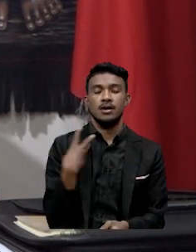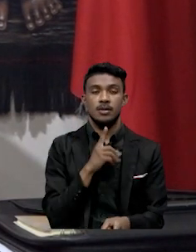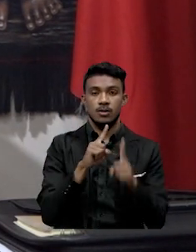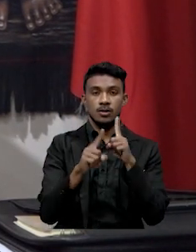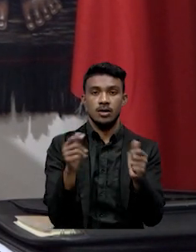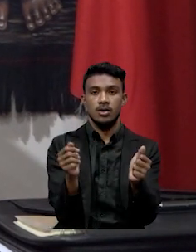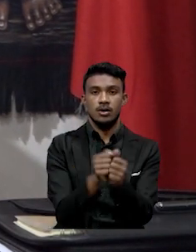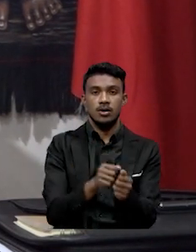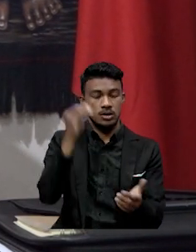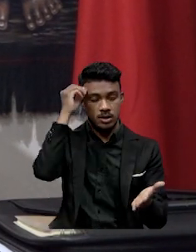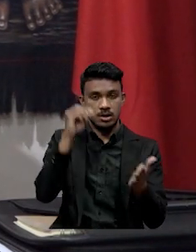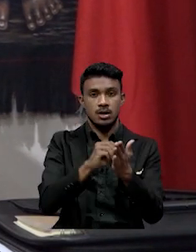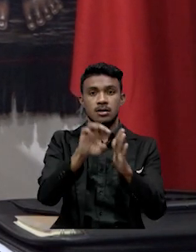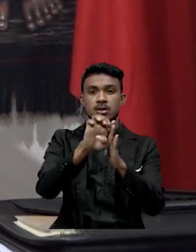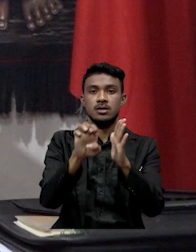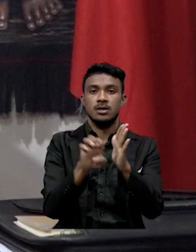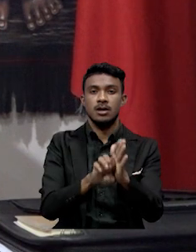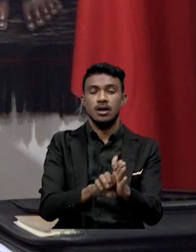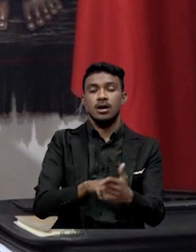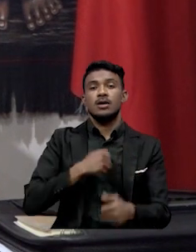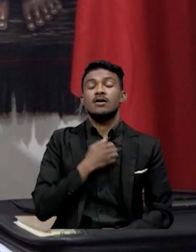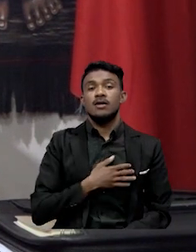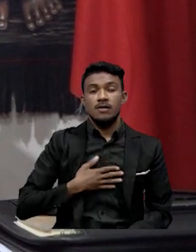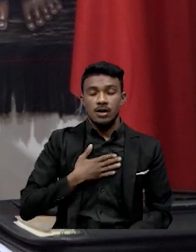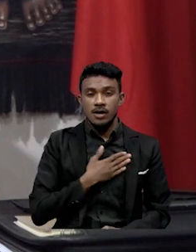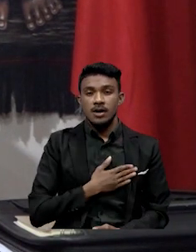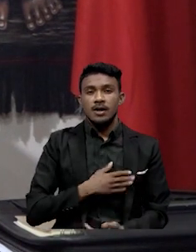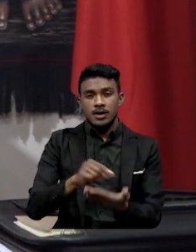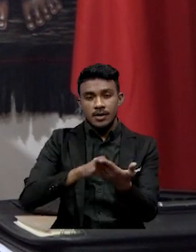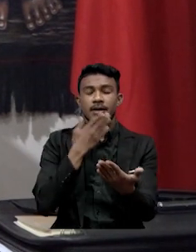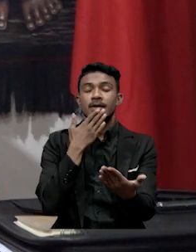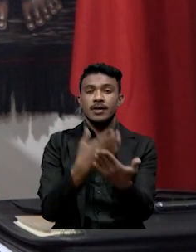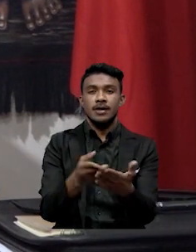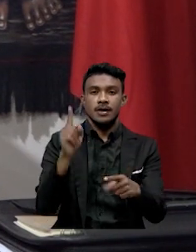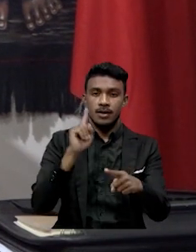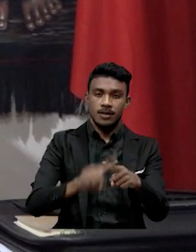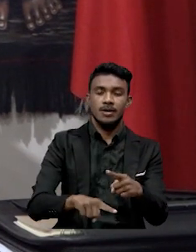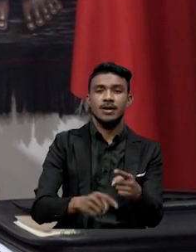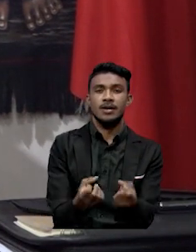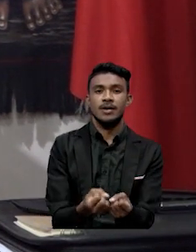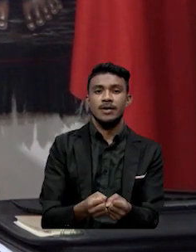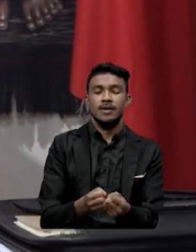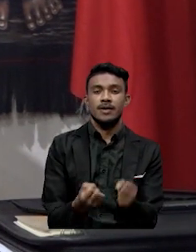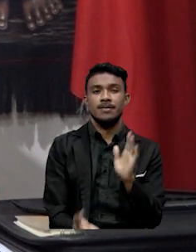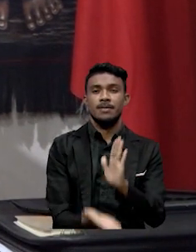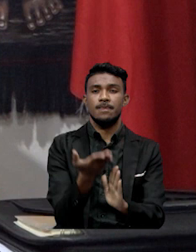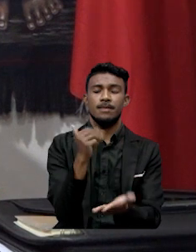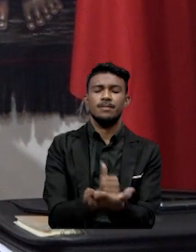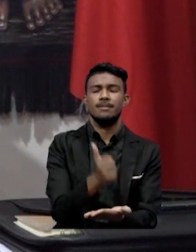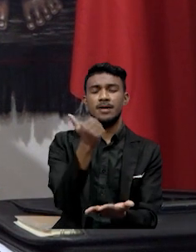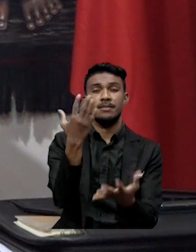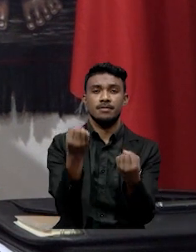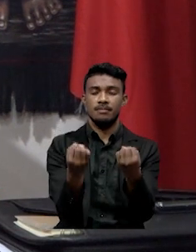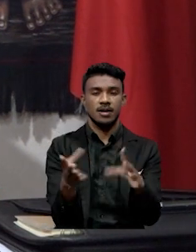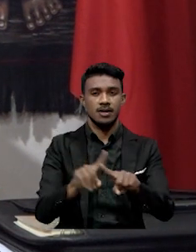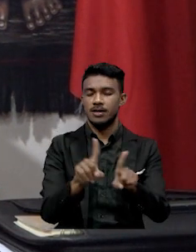secretário de Estado, de favorida, tem que conta, ralo de dia, que lá que a conta de, tem a noite de empresário, se a carmanambara, calabara, que lá é. Questão